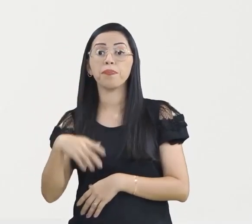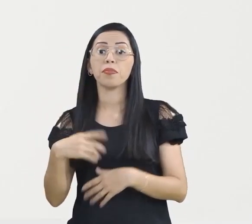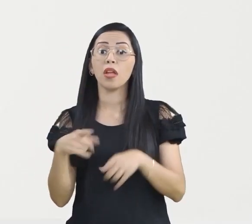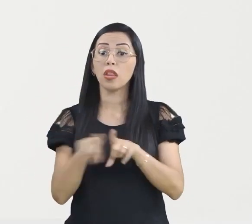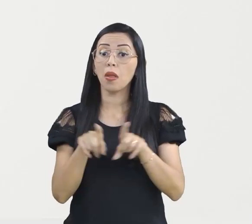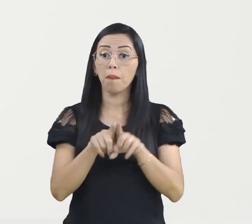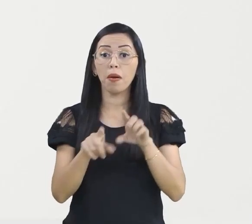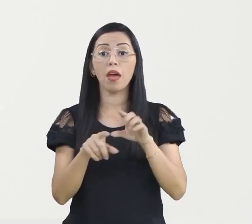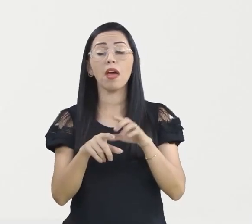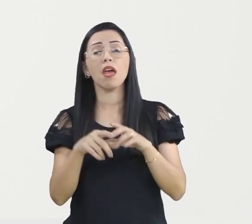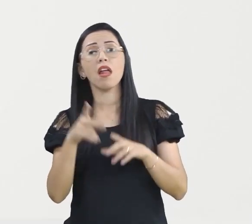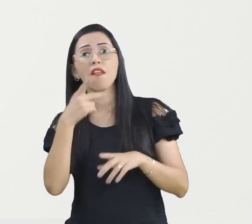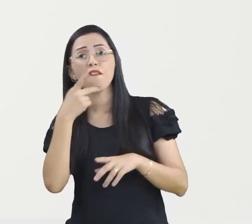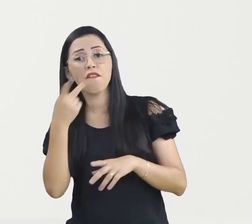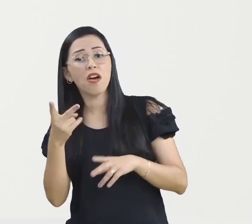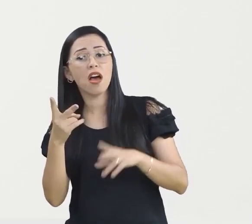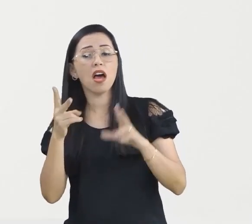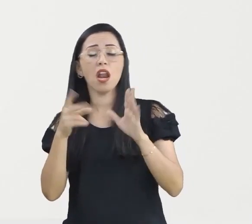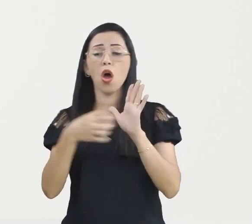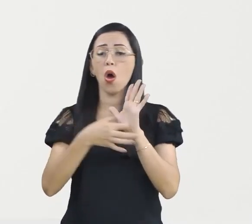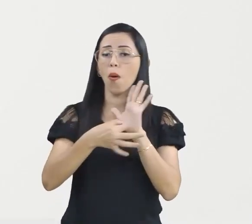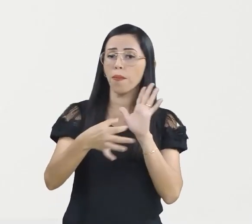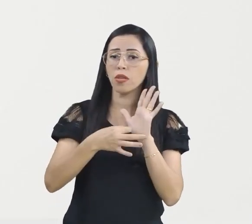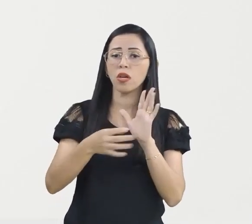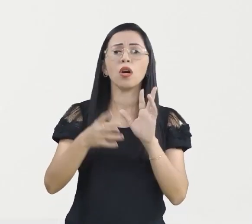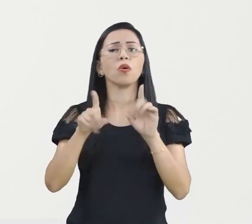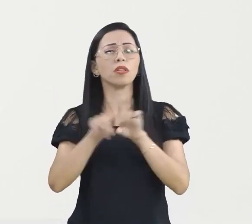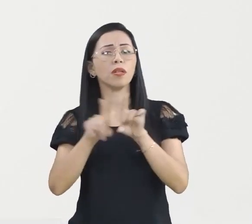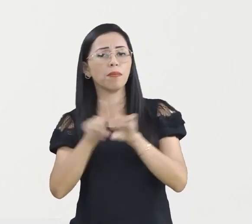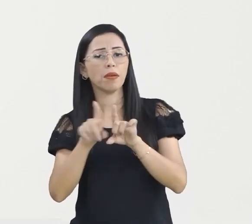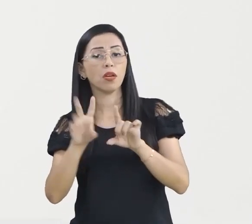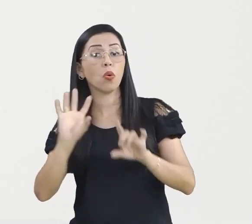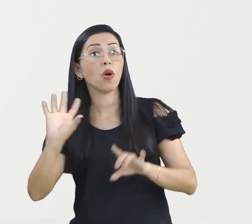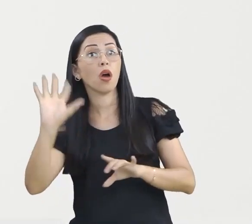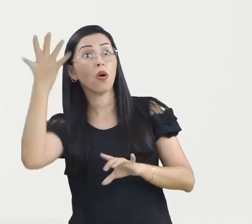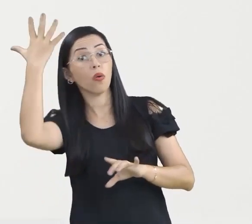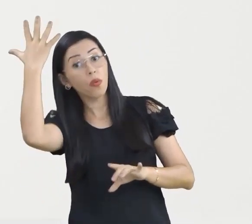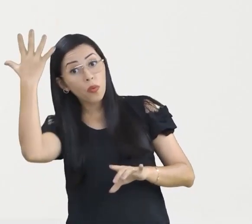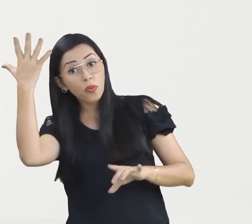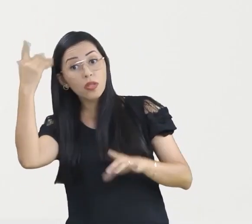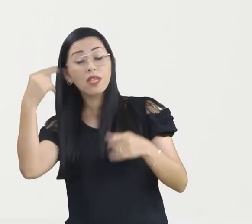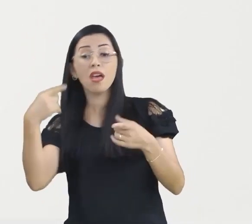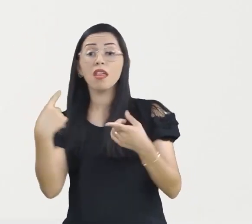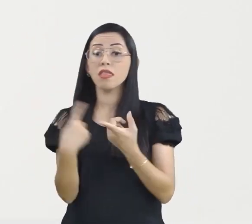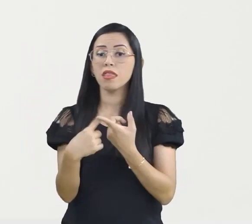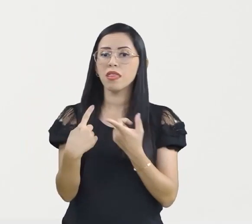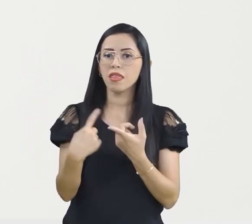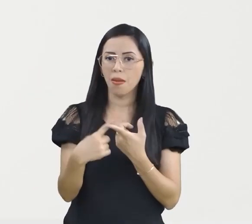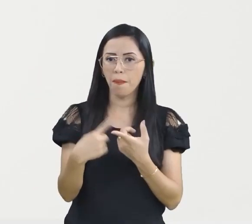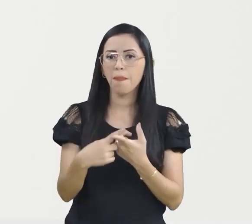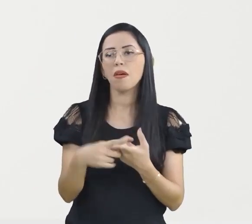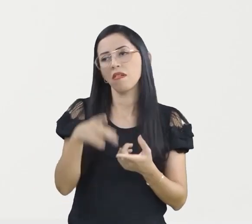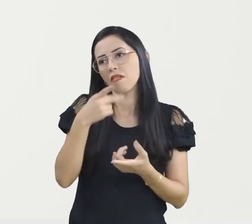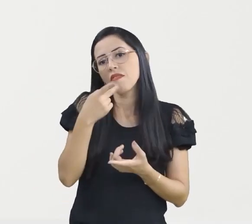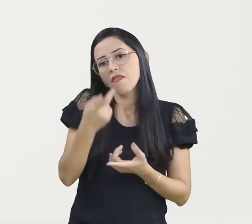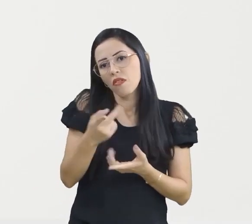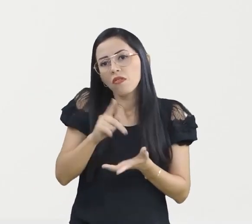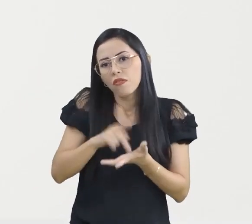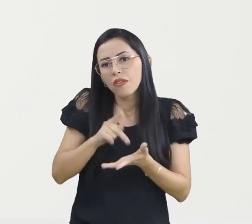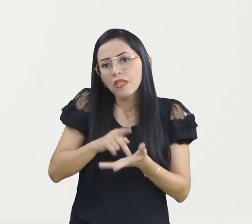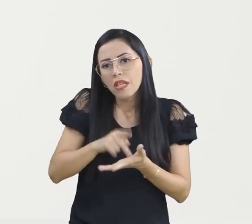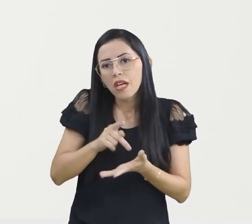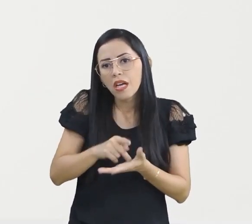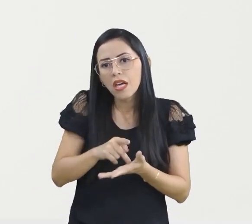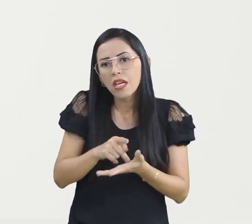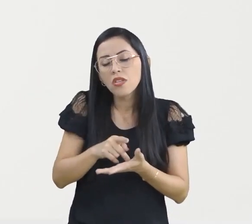fala das razões, das situações que ele passou, ele se desabafou. Esse aqui é o assunto do sexto